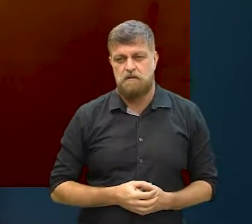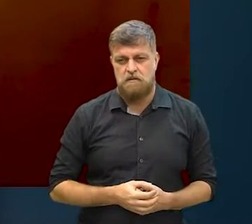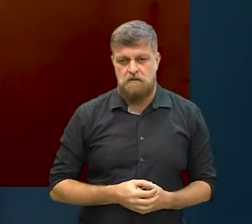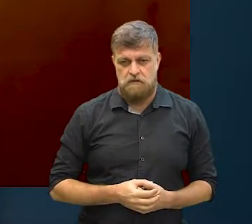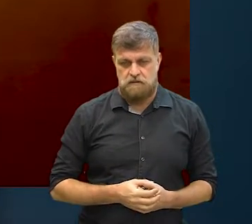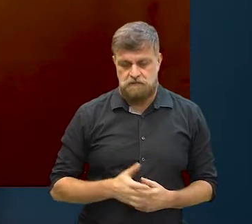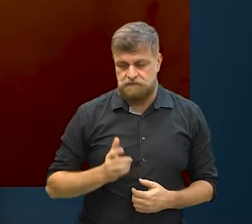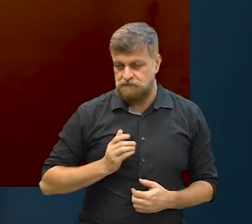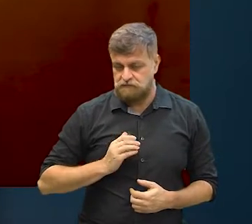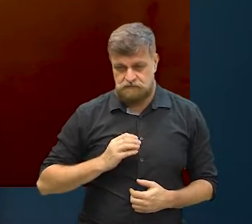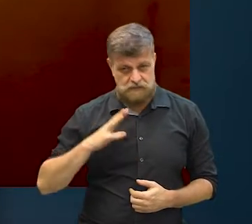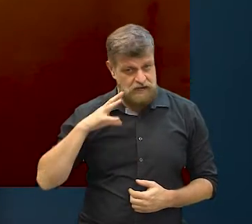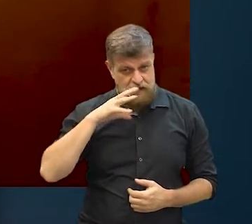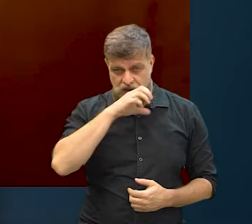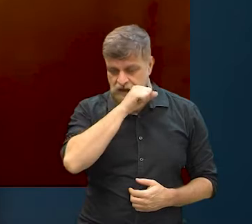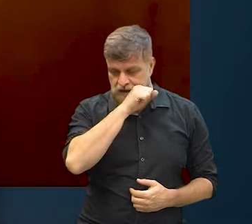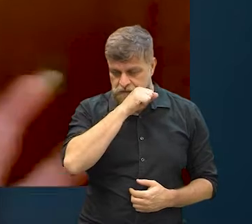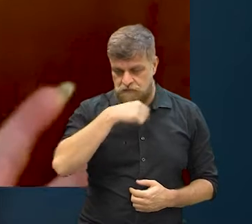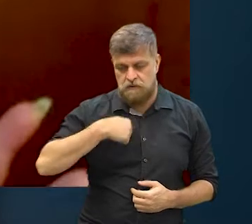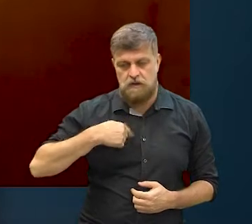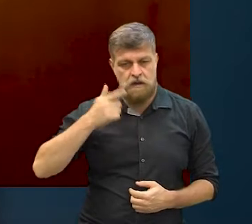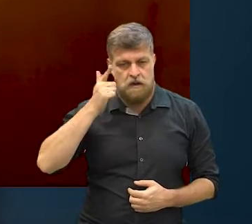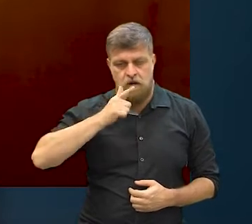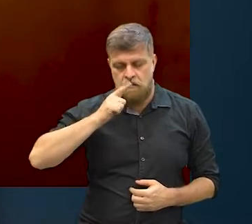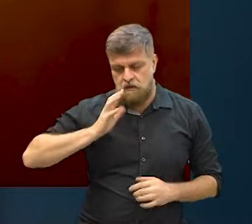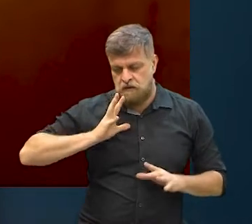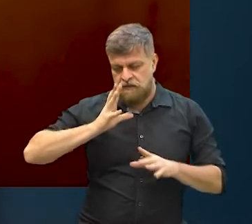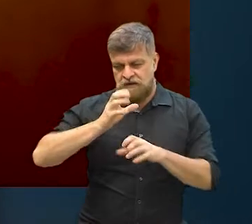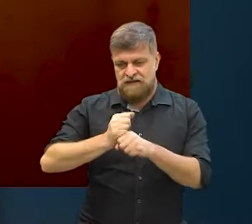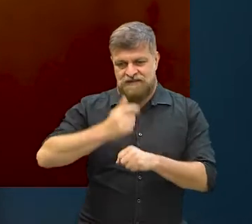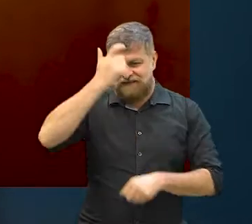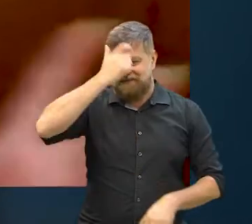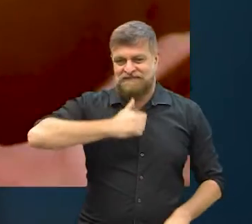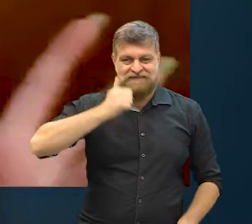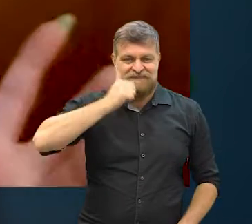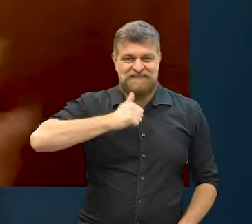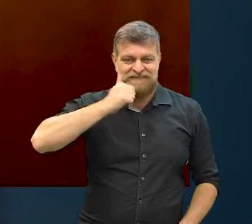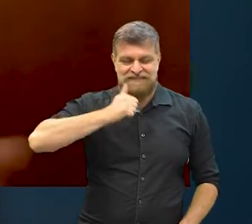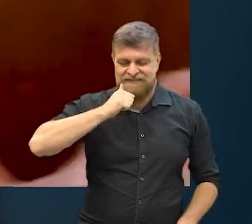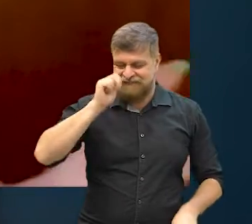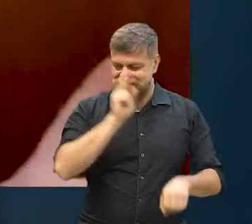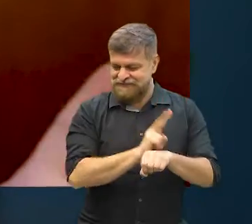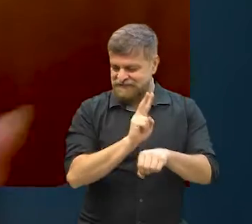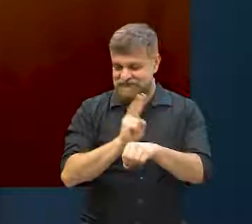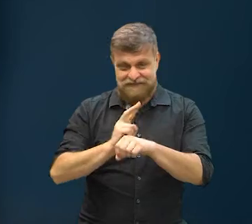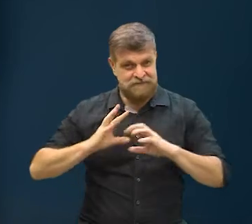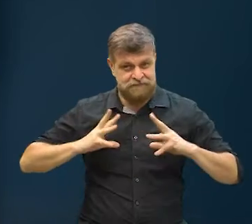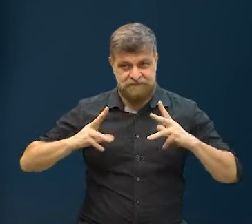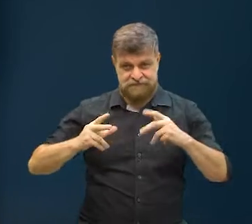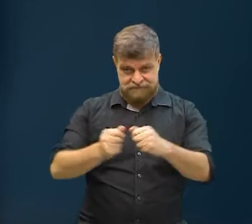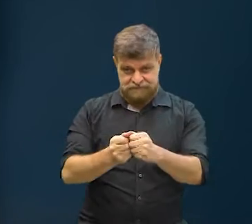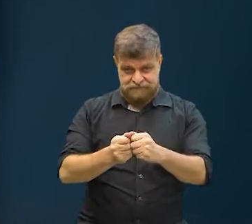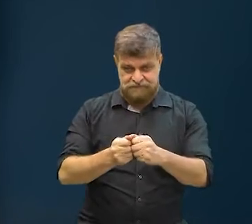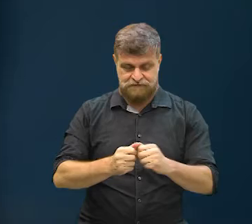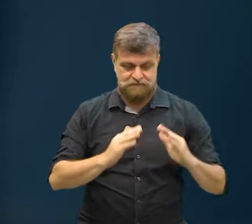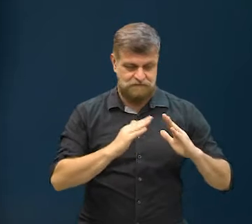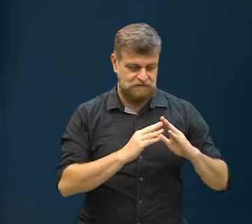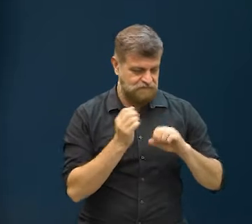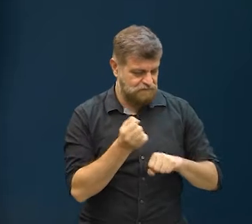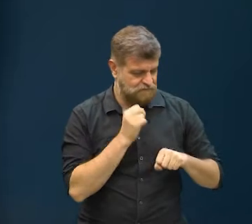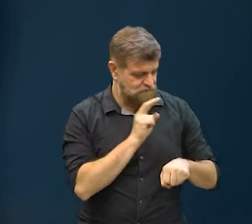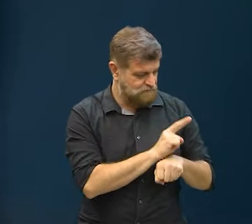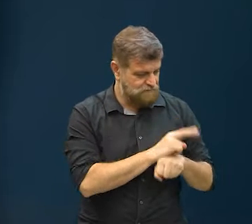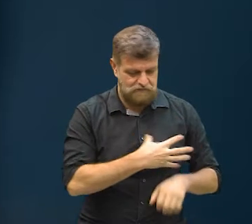E foi assim, tudo muito rápido. Hoje eu dou conta de tudo. Eu falo que eu sou a mulher que dá conta de tudo. Então, eu dou conta de cuidar de